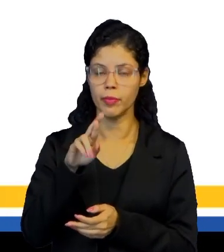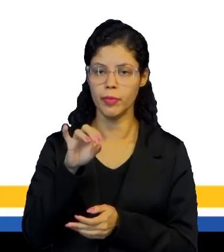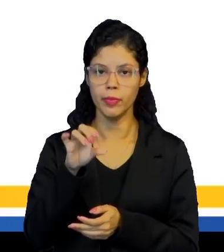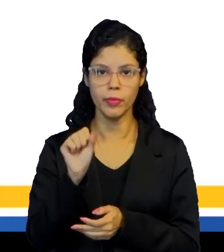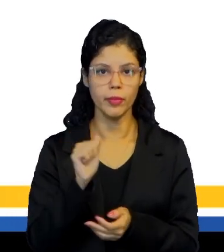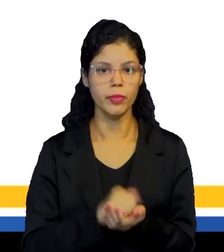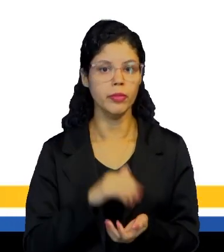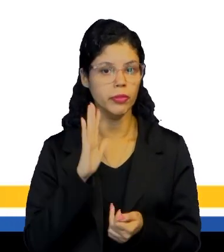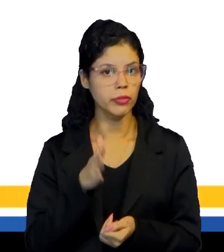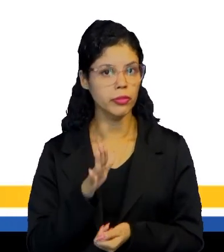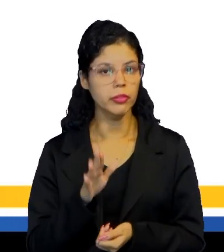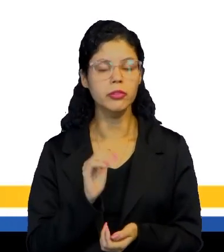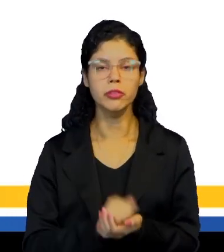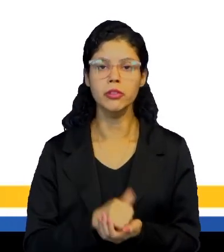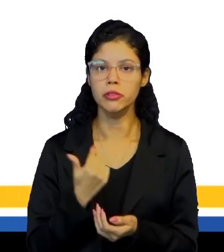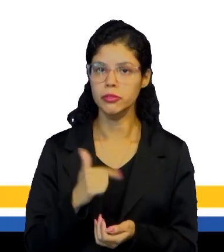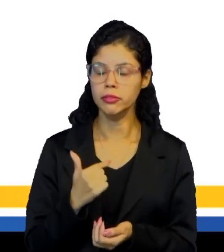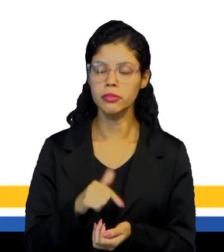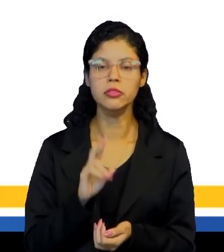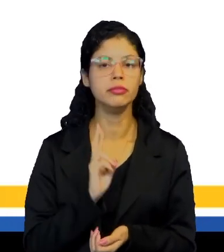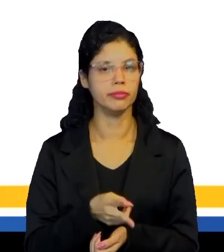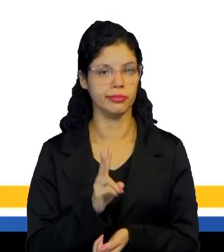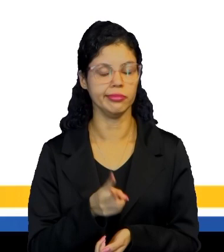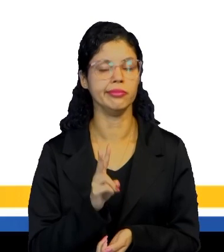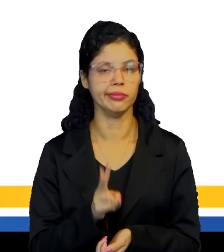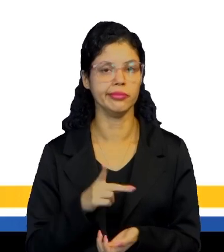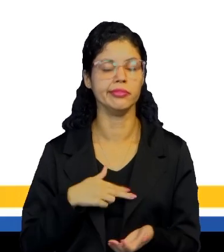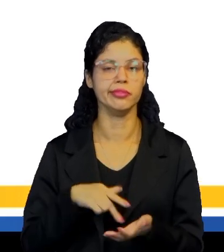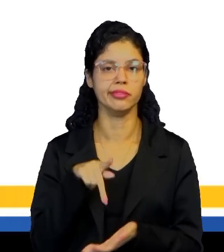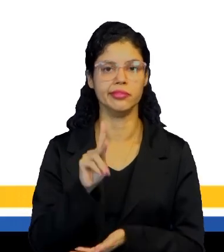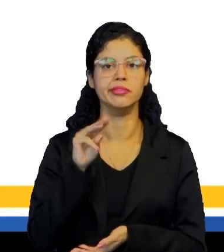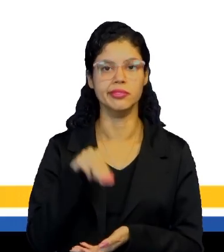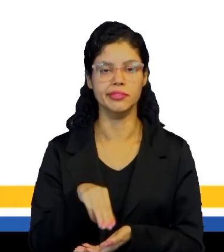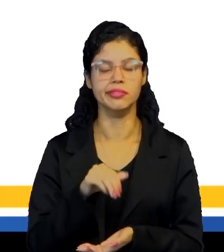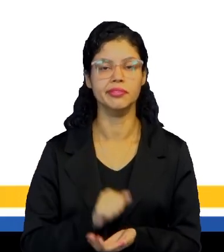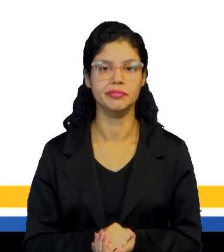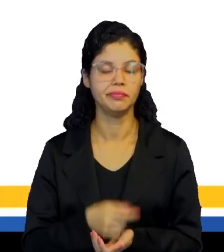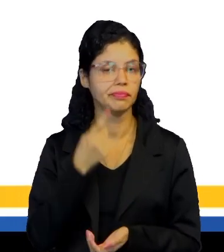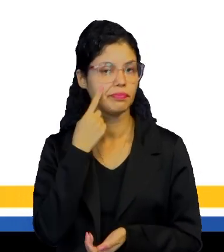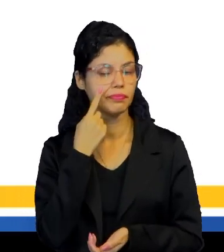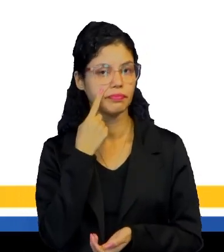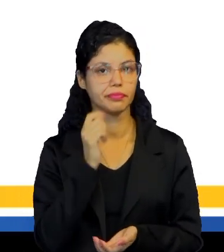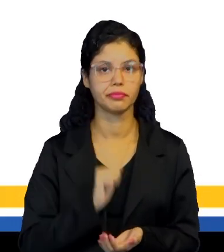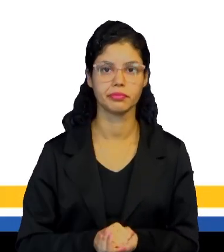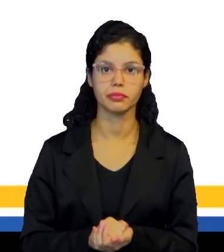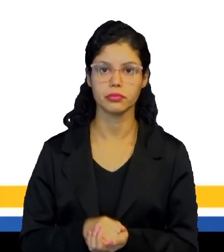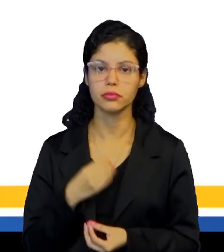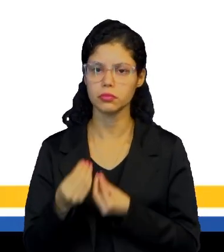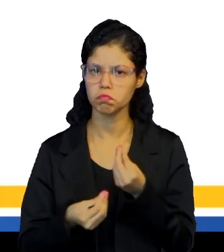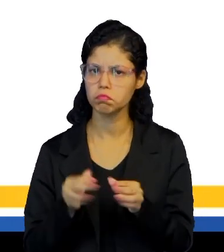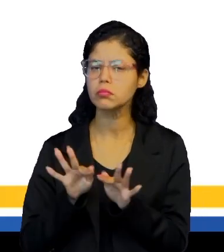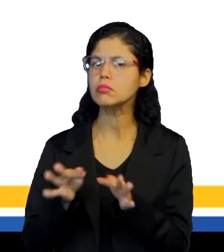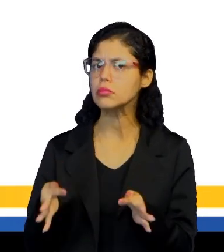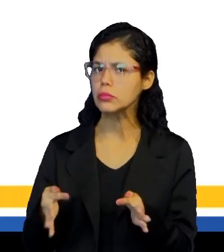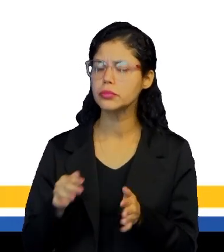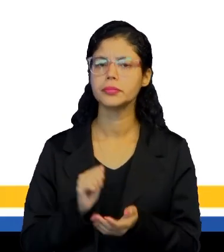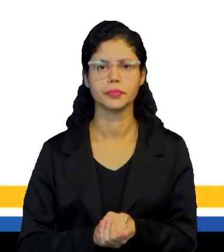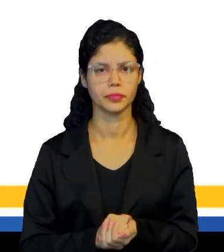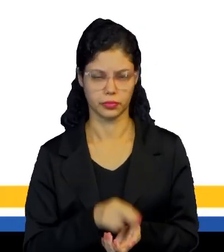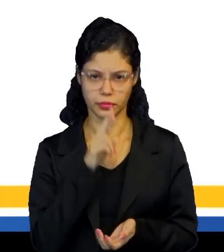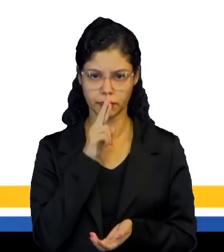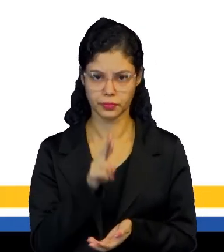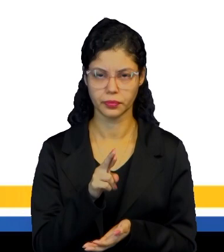então ele já não vai percorrer o mesmo a mesma quilometragem então vejamos comer bem simples